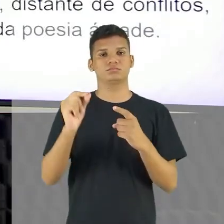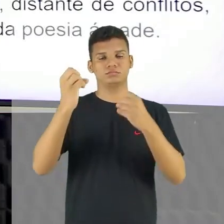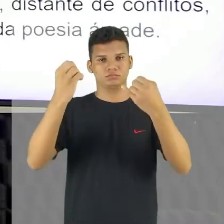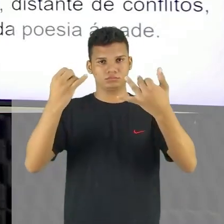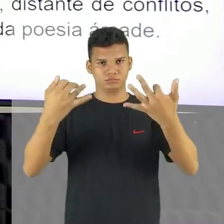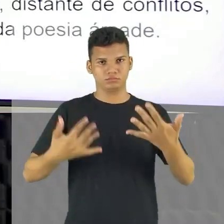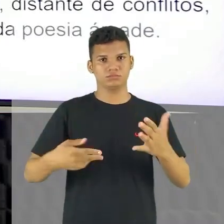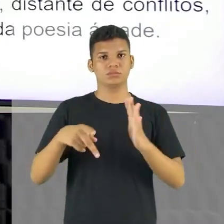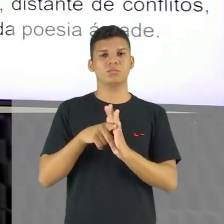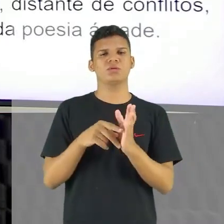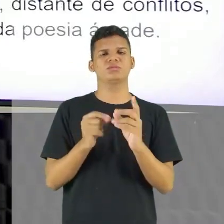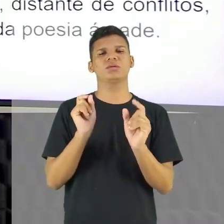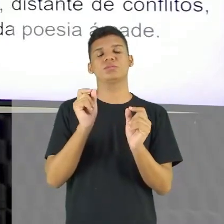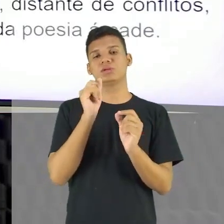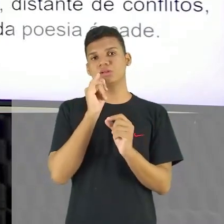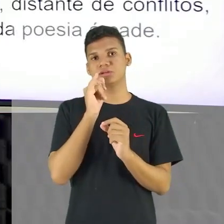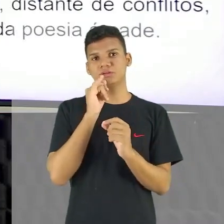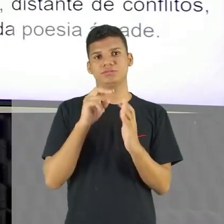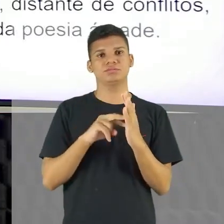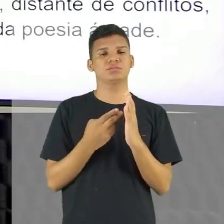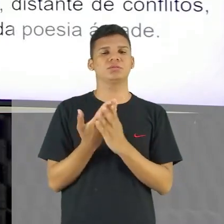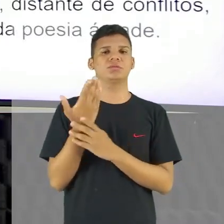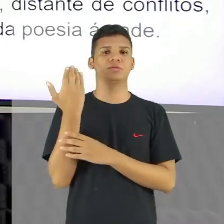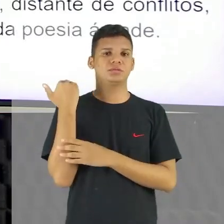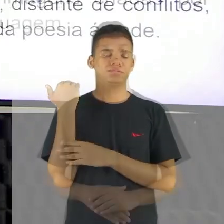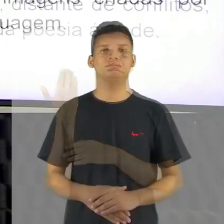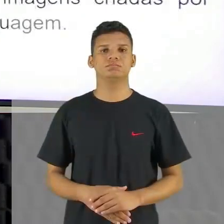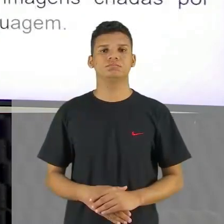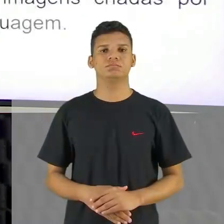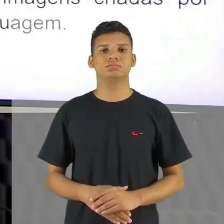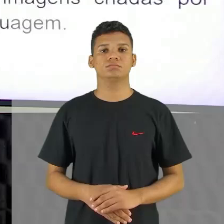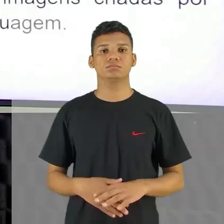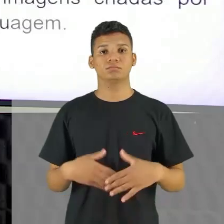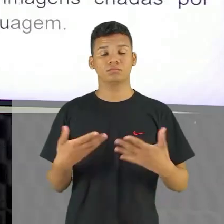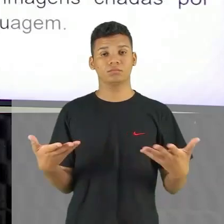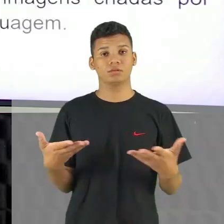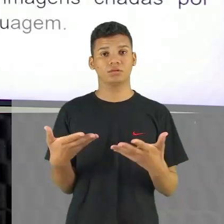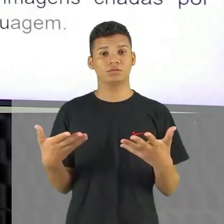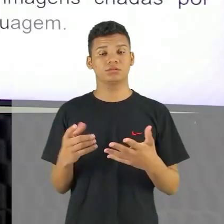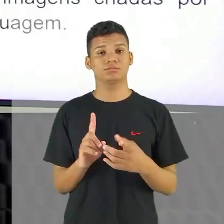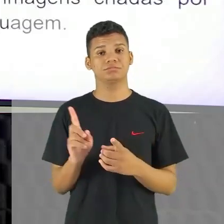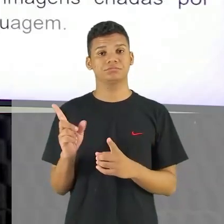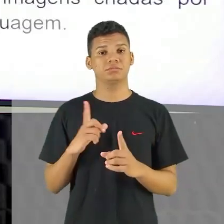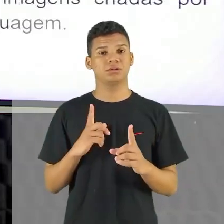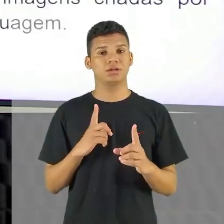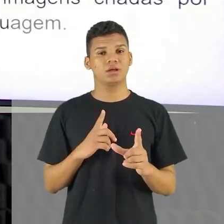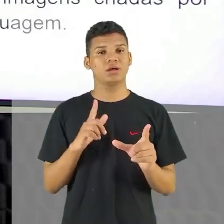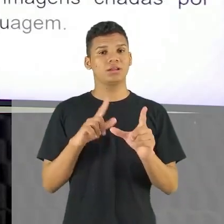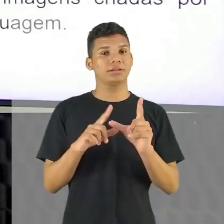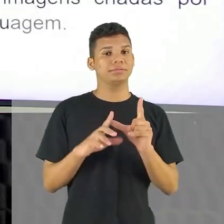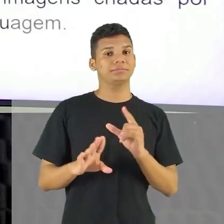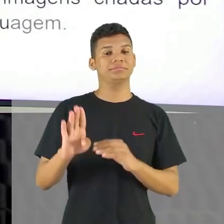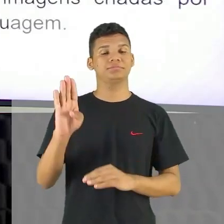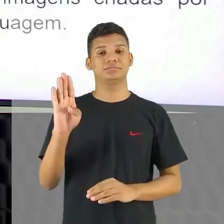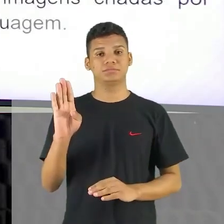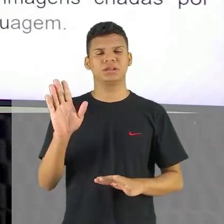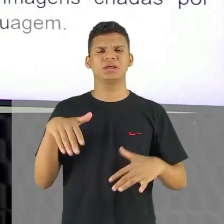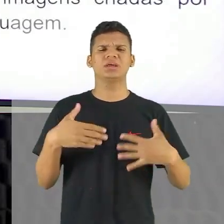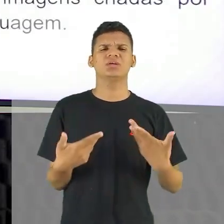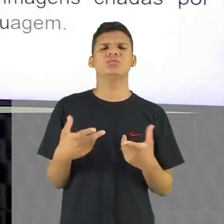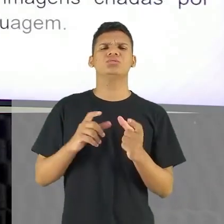aí da época ibérica, tá bom? Próxima alternativa, letra B,